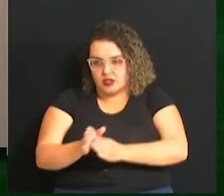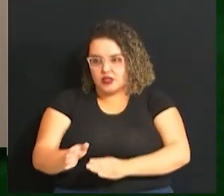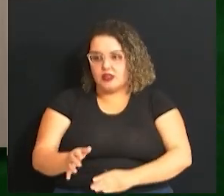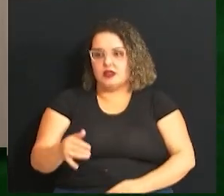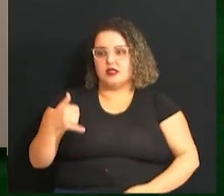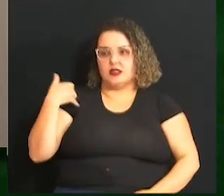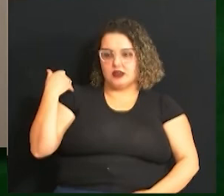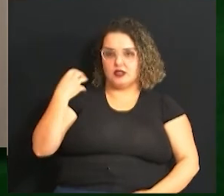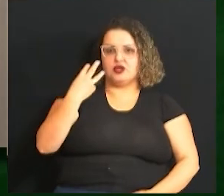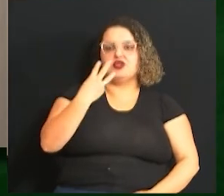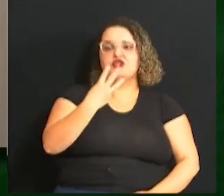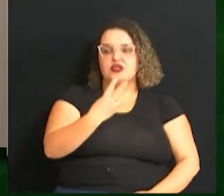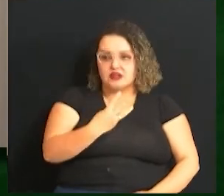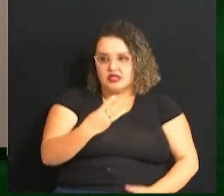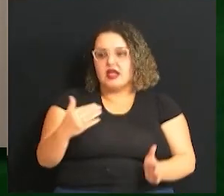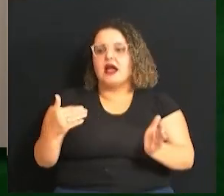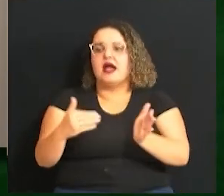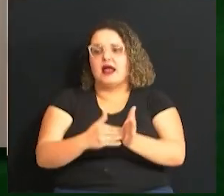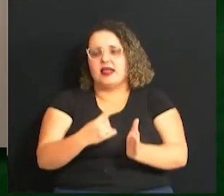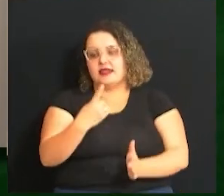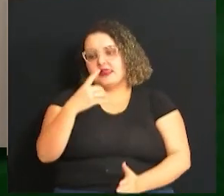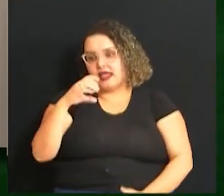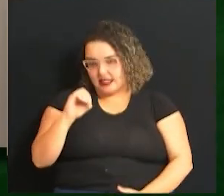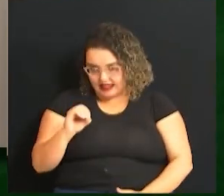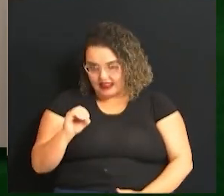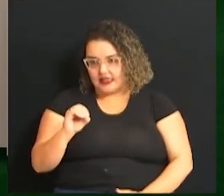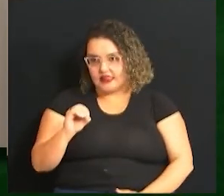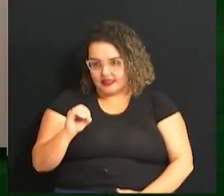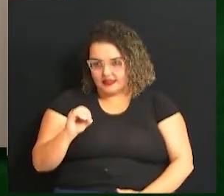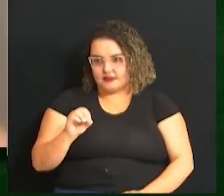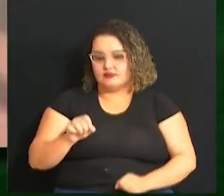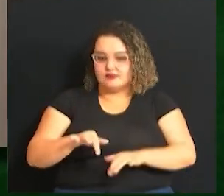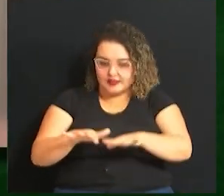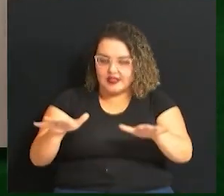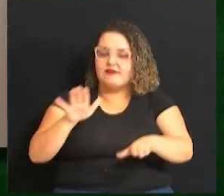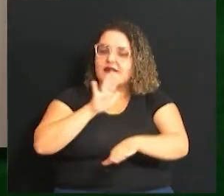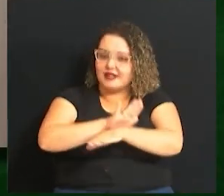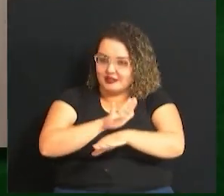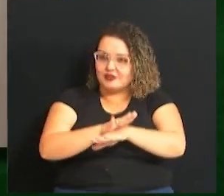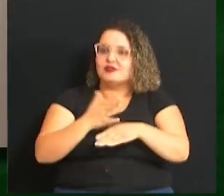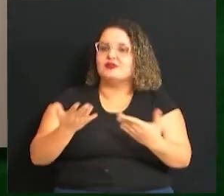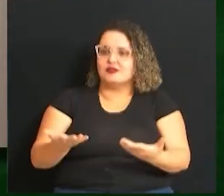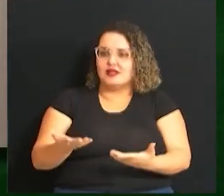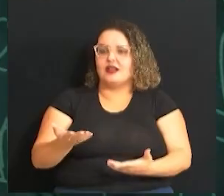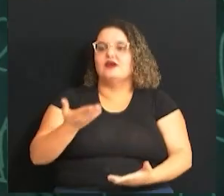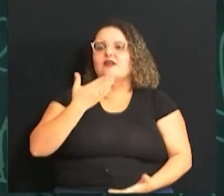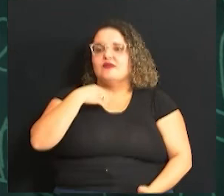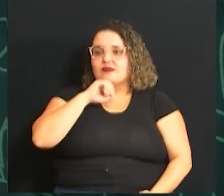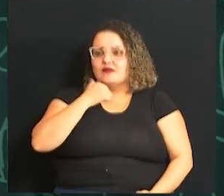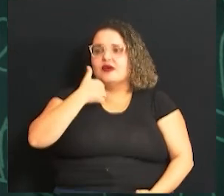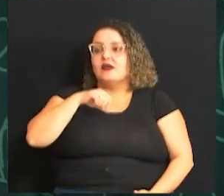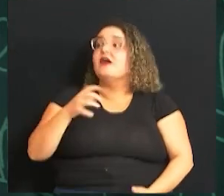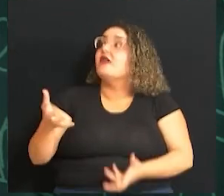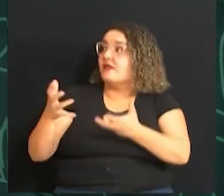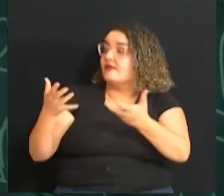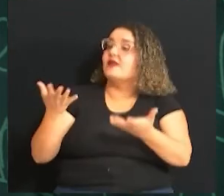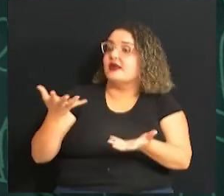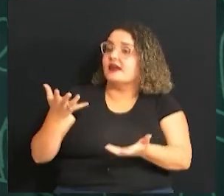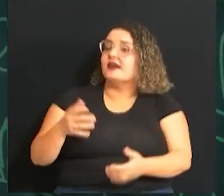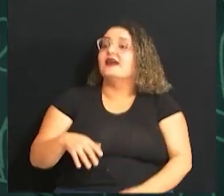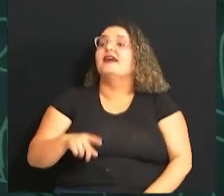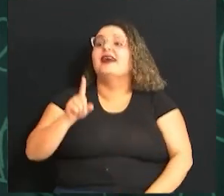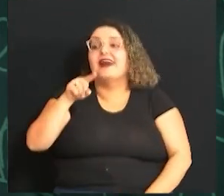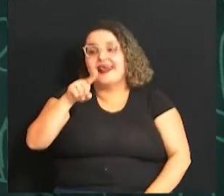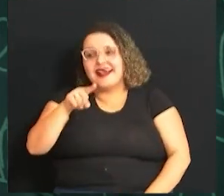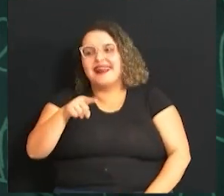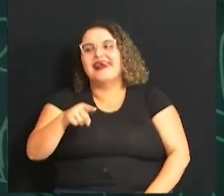recomendado para crianças de 3 anos até 10 anos. A abrangência aí é grande, acho que vai ajudar bastante os pais, professores. A gente